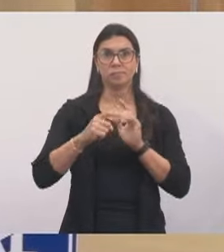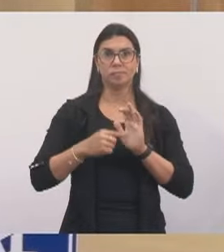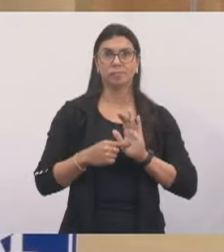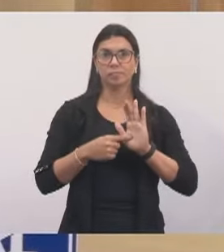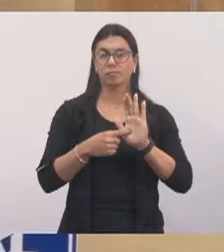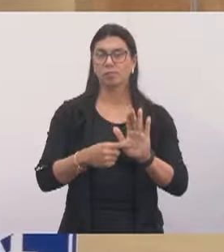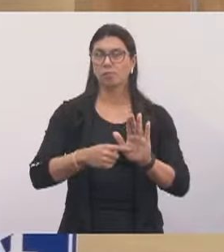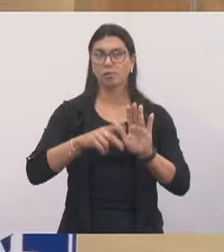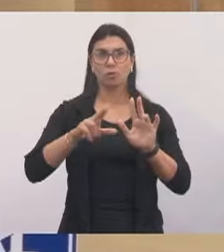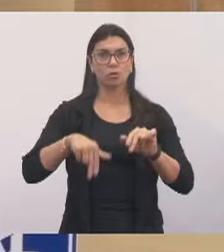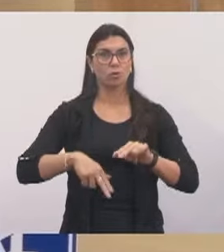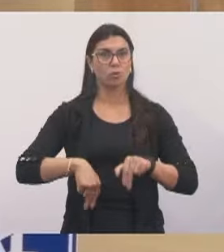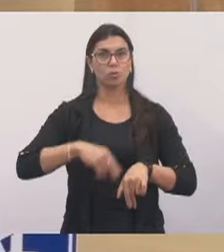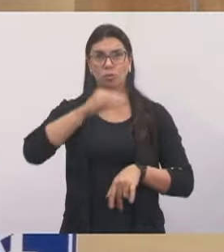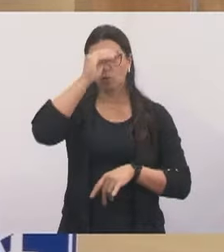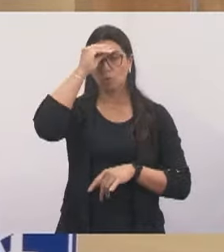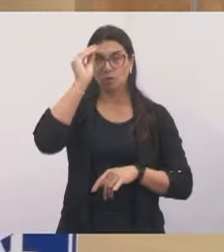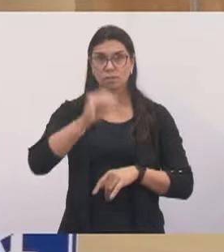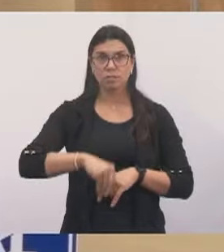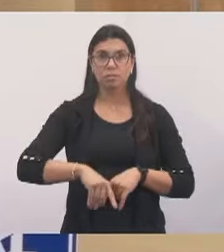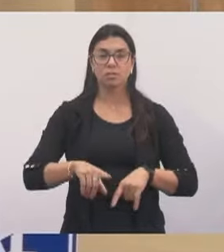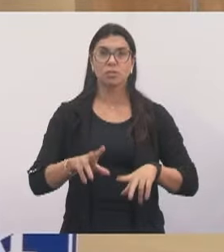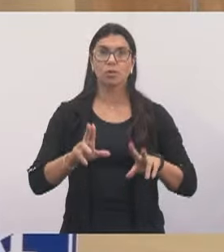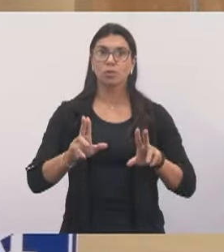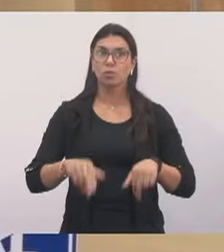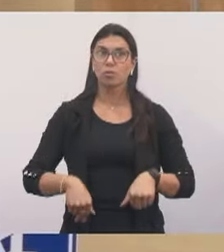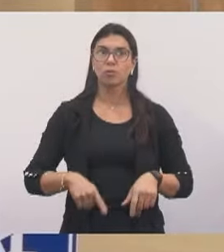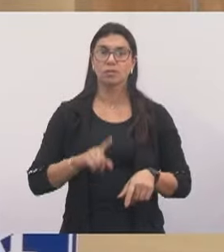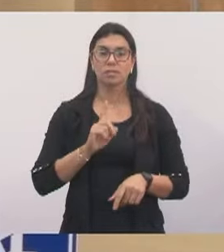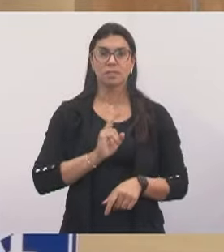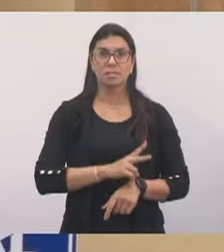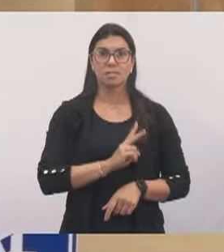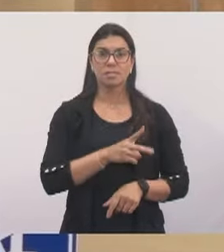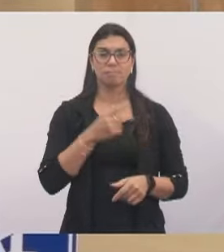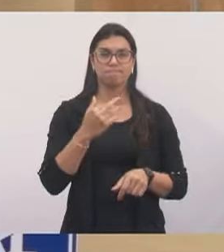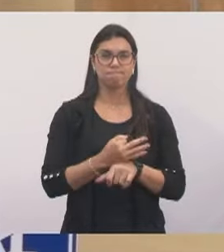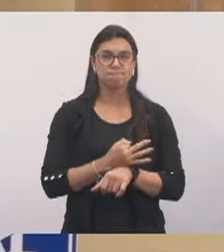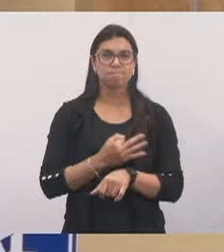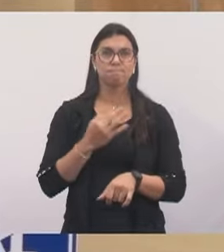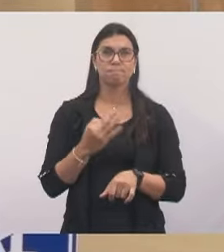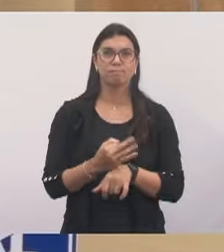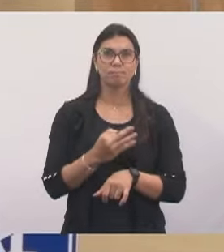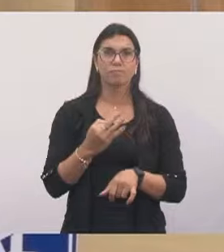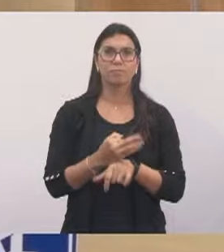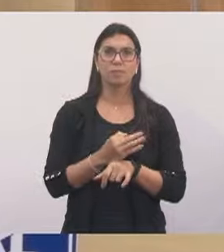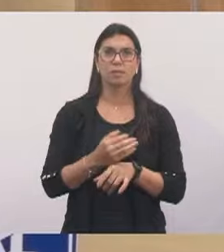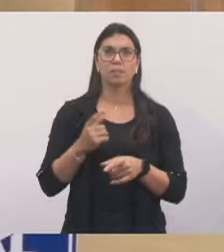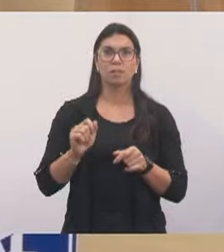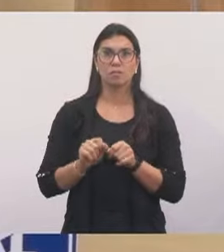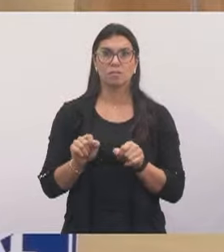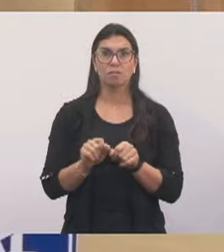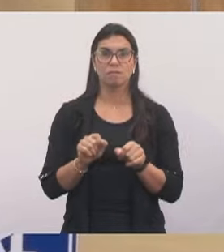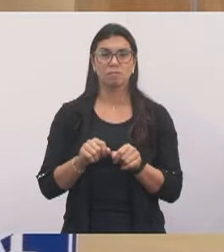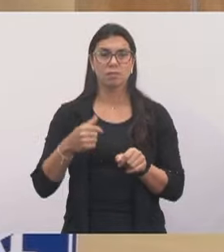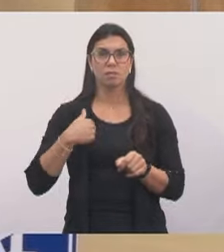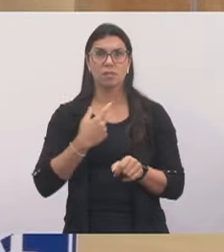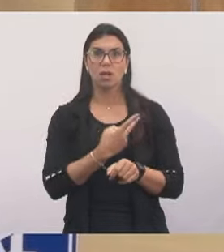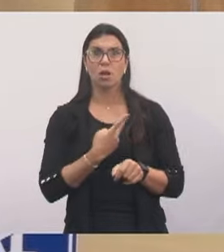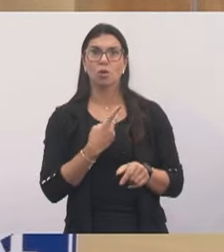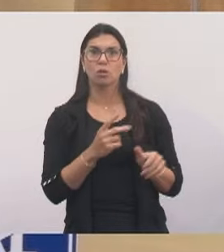desistiu, né? Sempre foi um cara que correu atrás, mostrou. Fizemos até um campeonato com